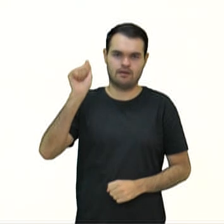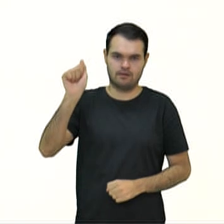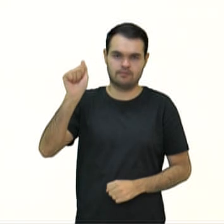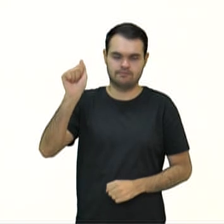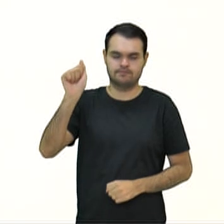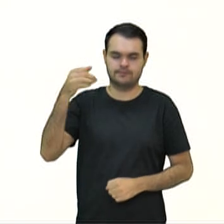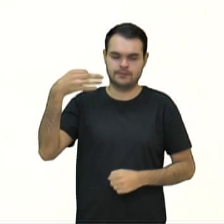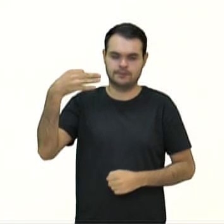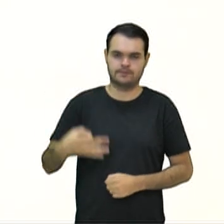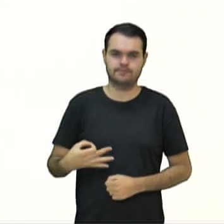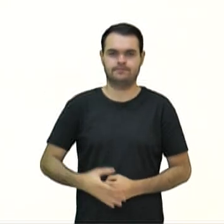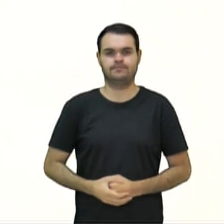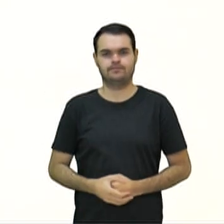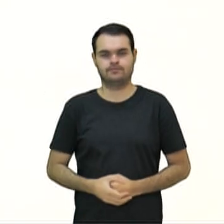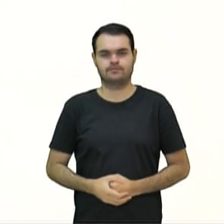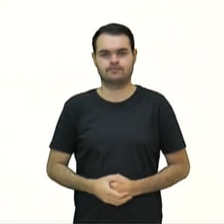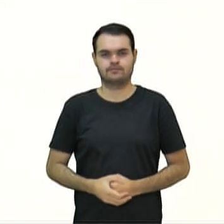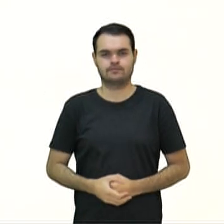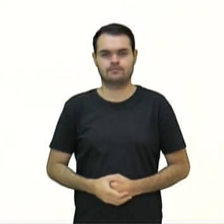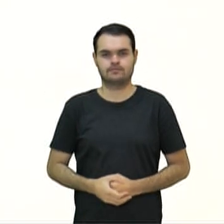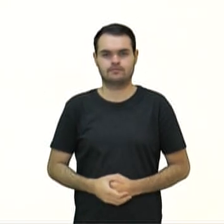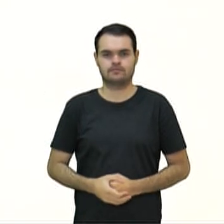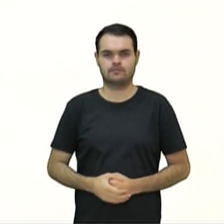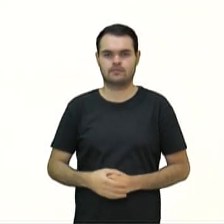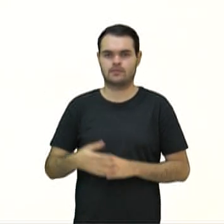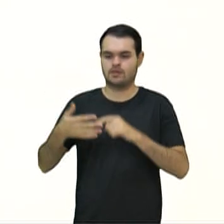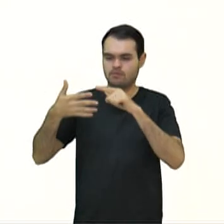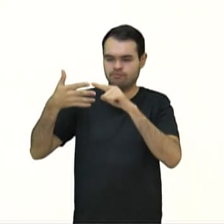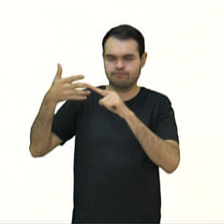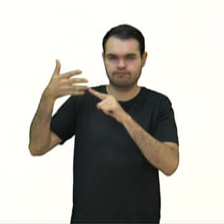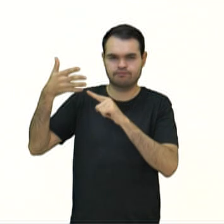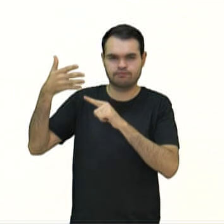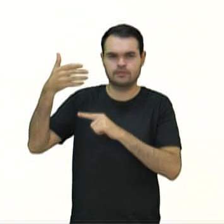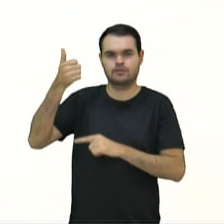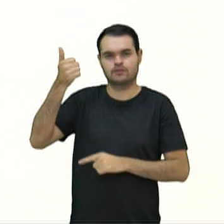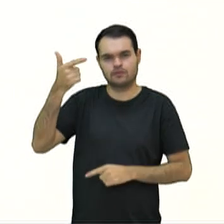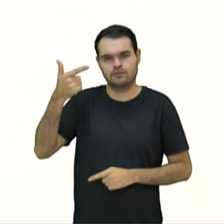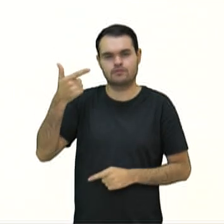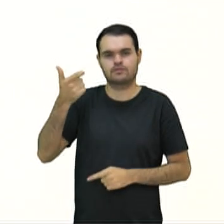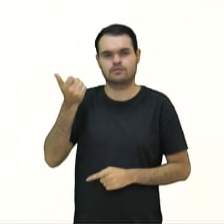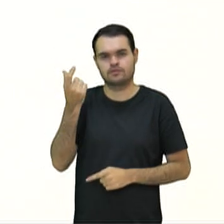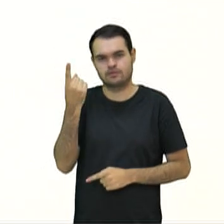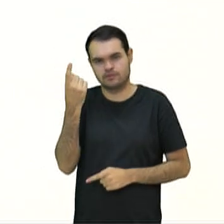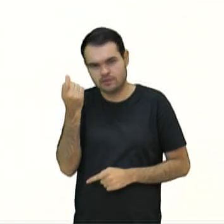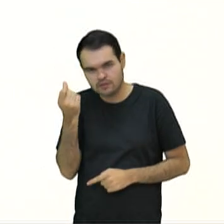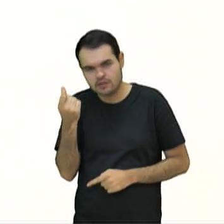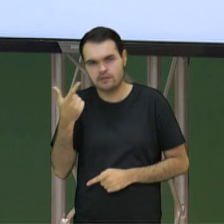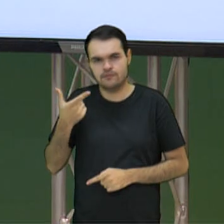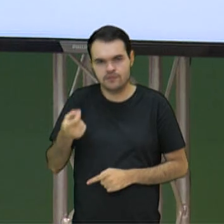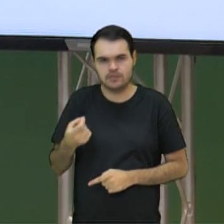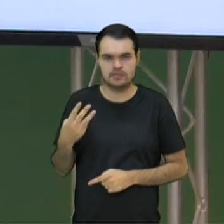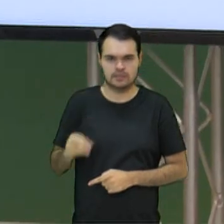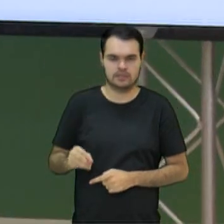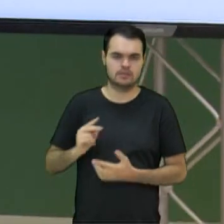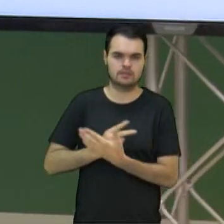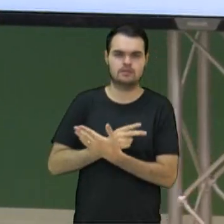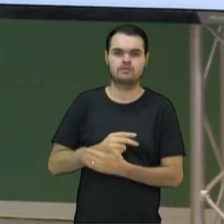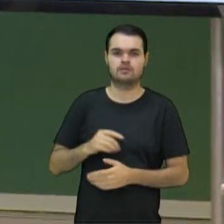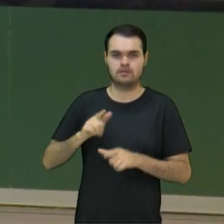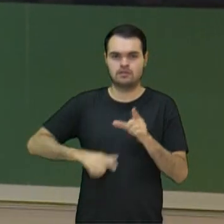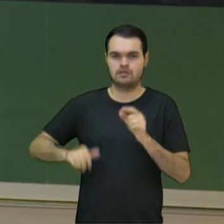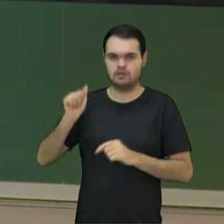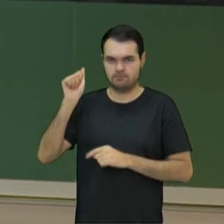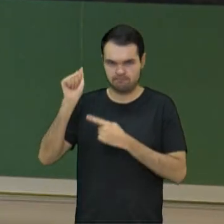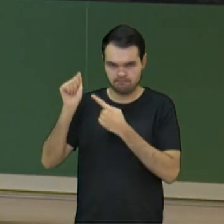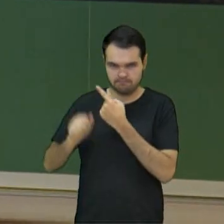é a correta. Aqui 12, né, 16 e 20 e 30. Então, essa aqui é uma